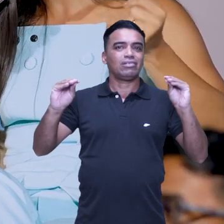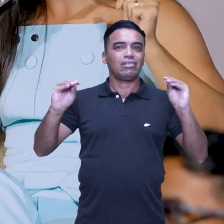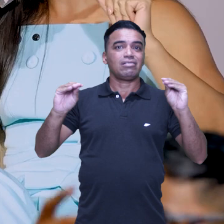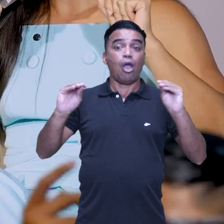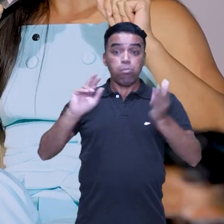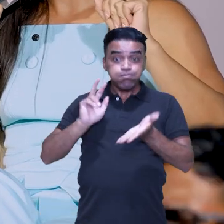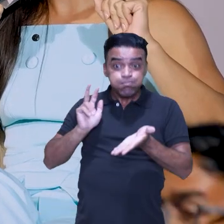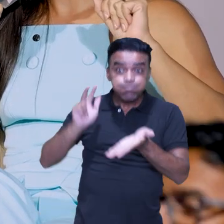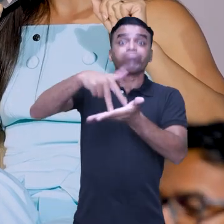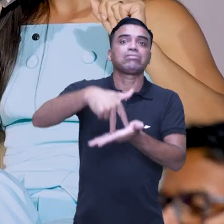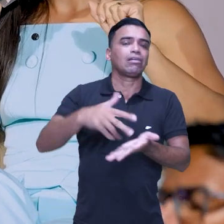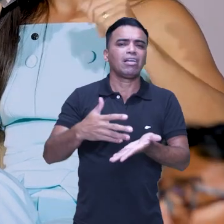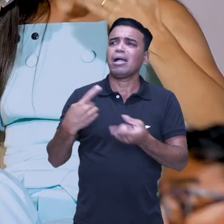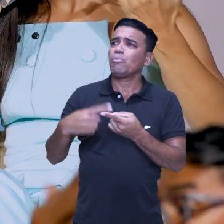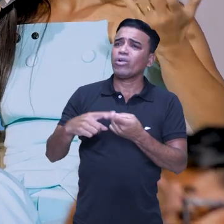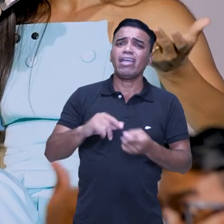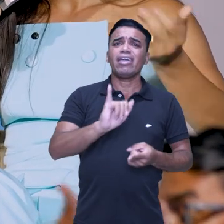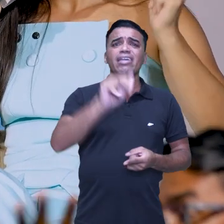que invisibilidade?